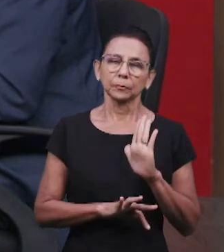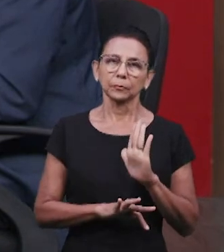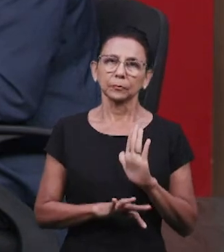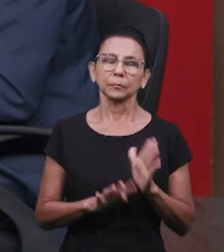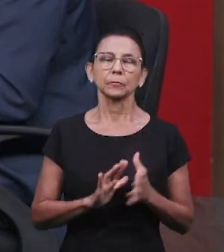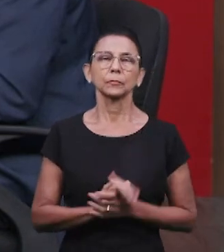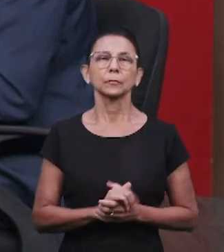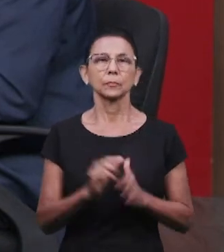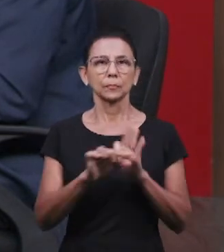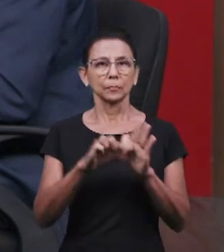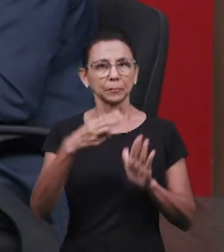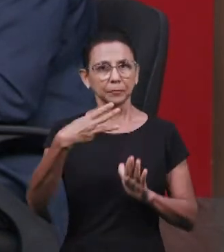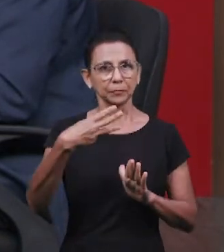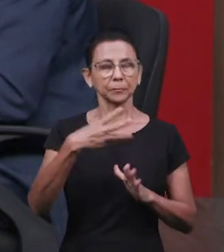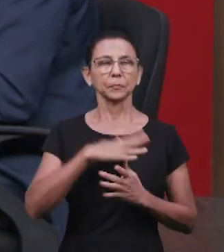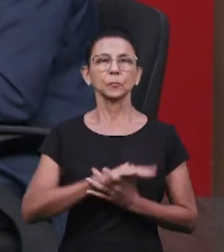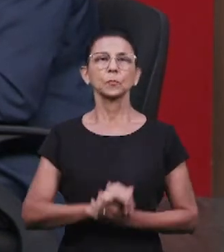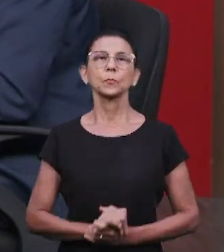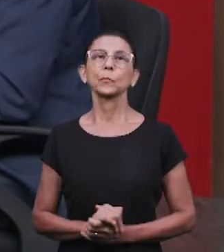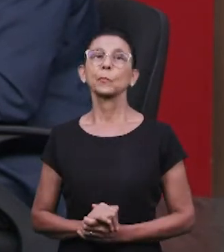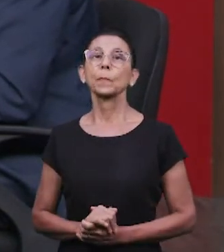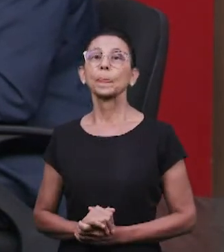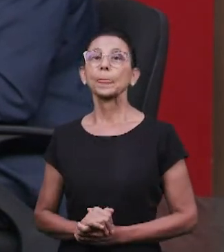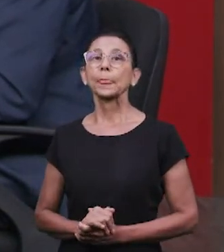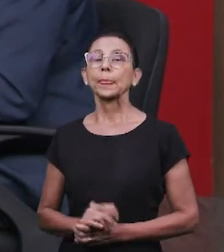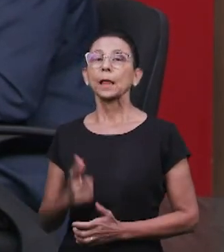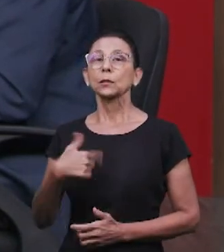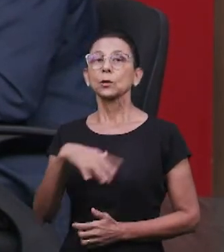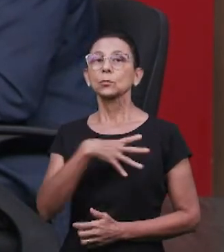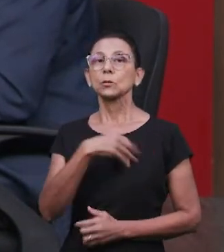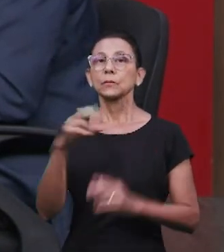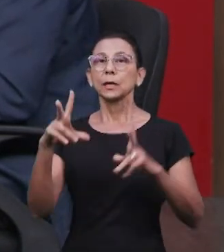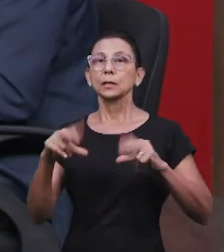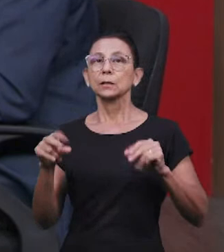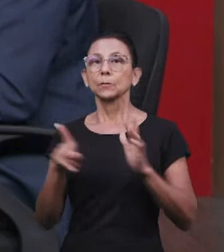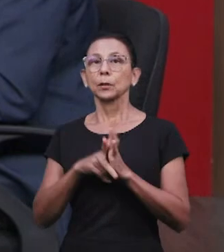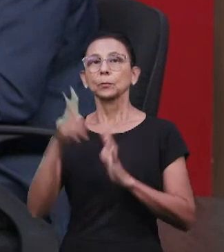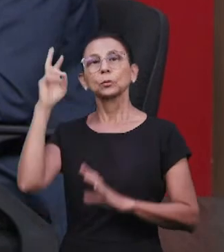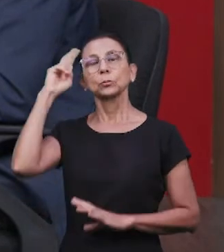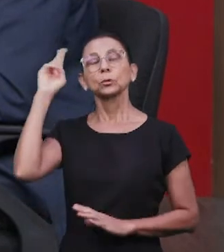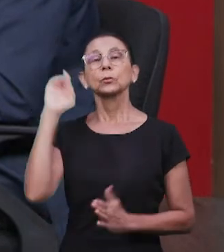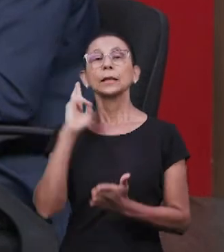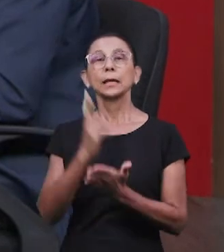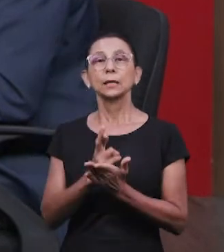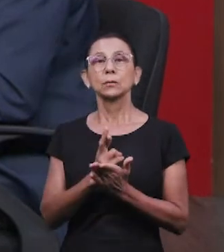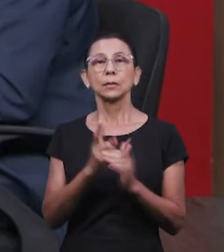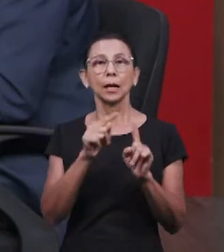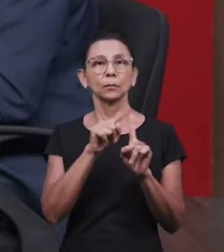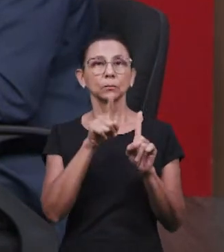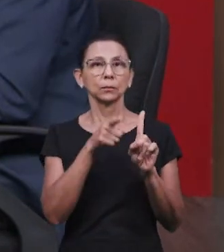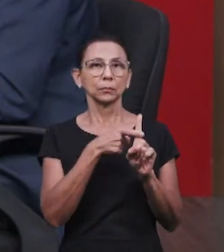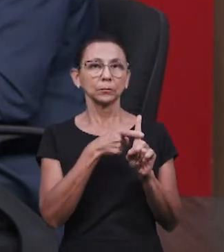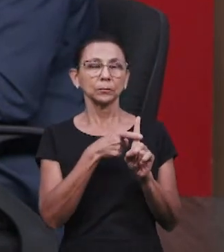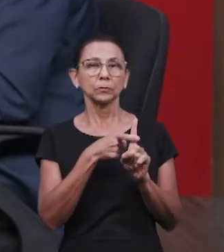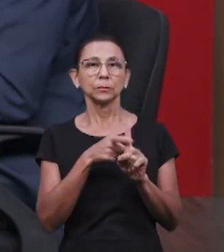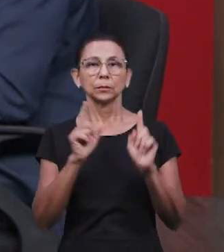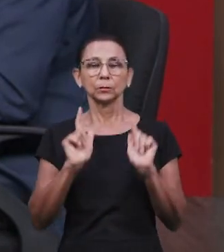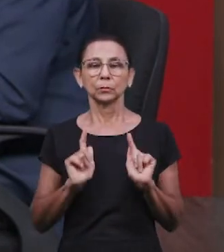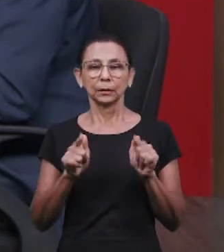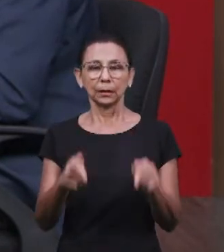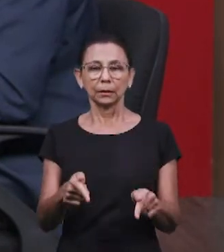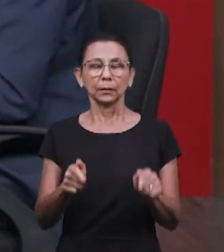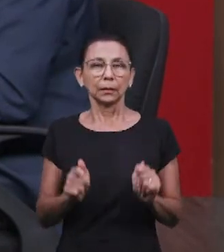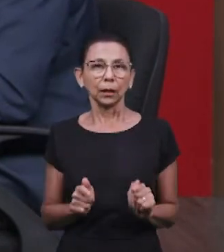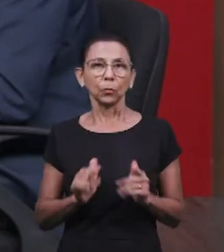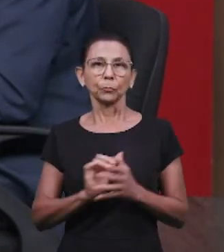seguinte, 127, versículo 3. Eis que os filhos são herança do Senhor, e o fruto do